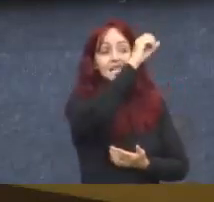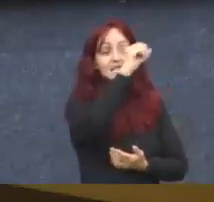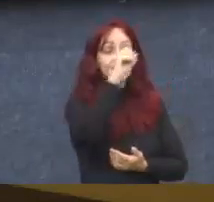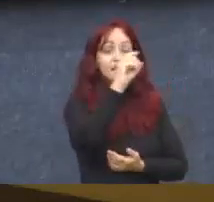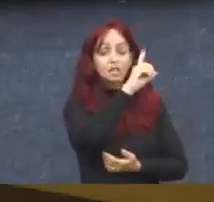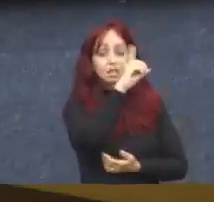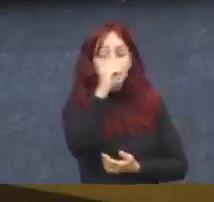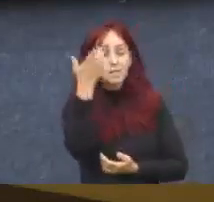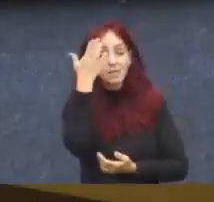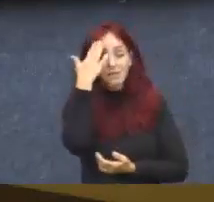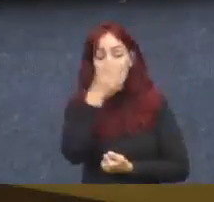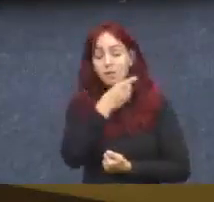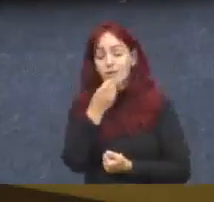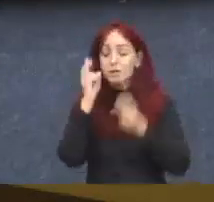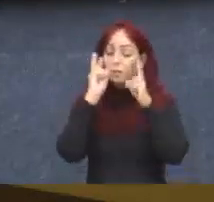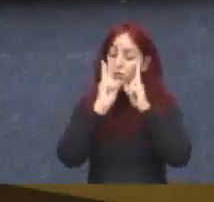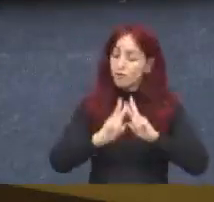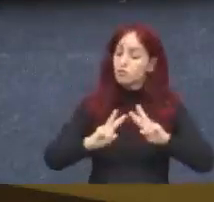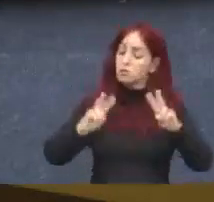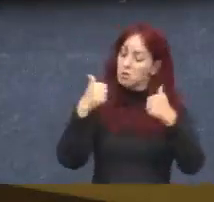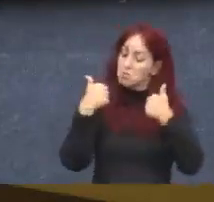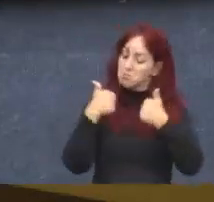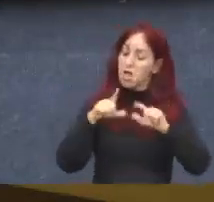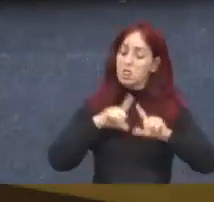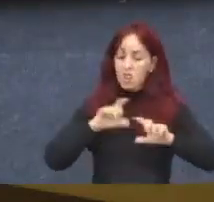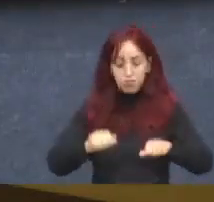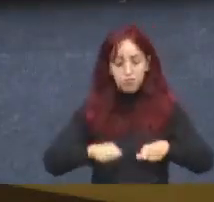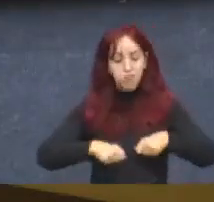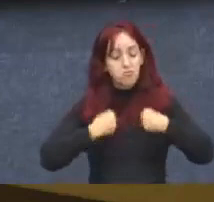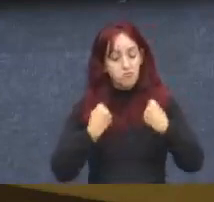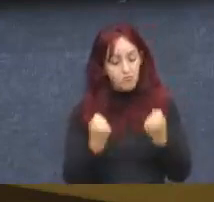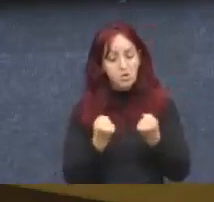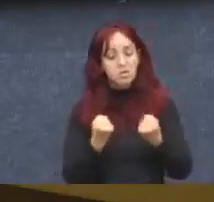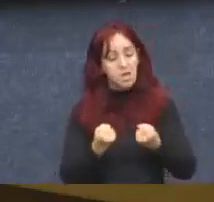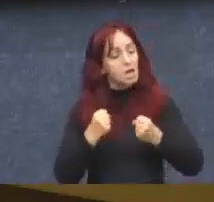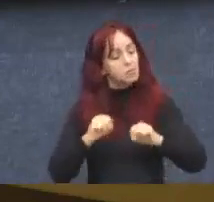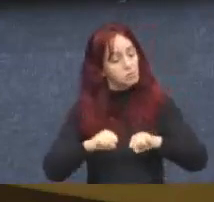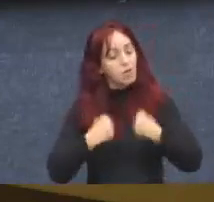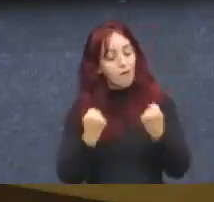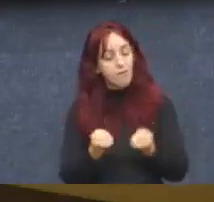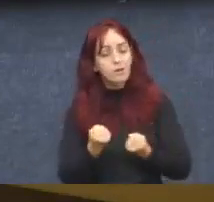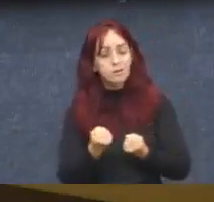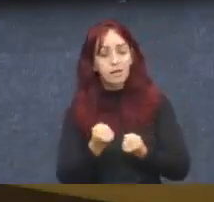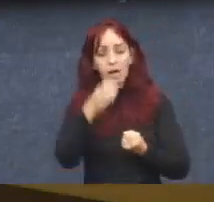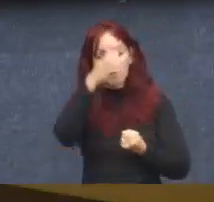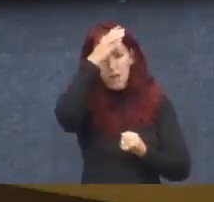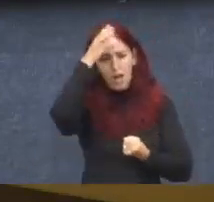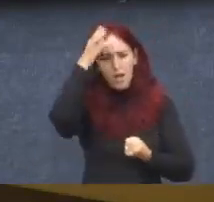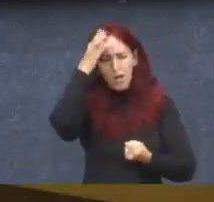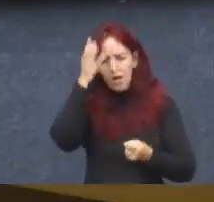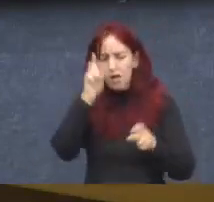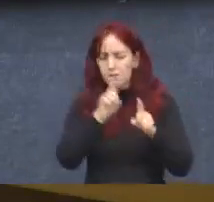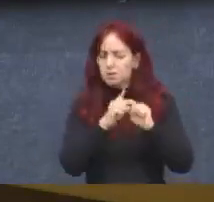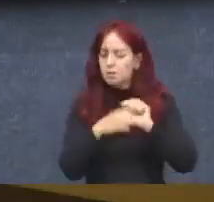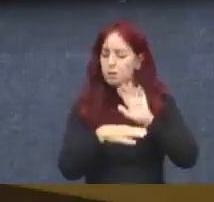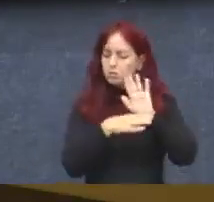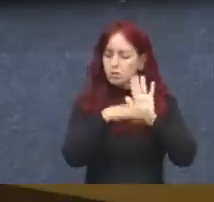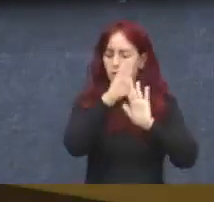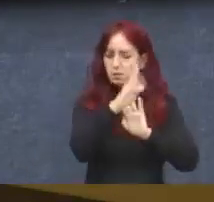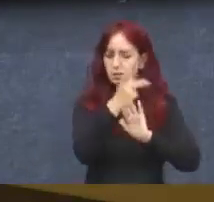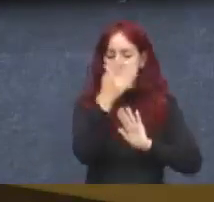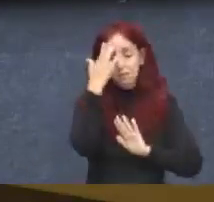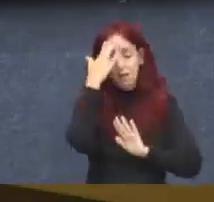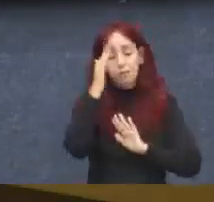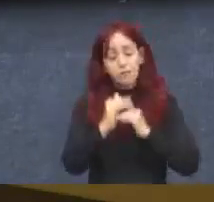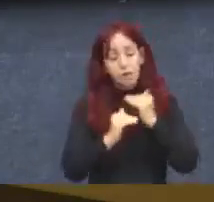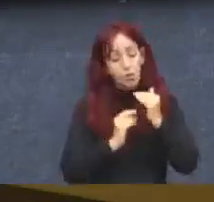você é uma pessoa visionária, tem feito muito pela casa, muito pela cidade, e sabemos que ainda irá fazer